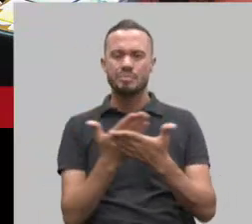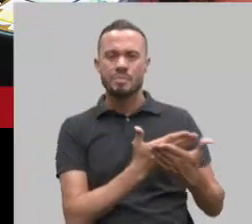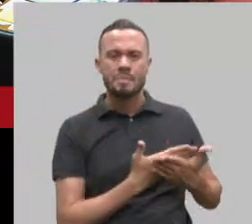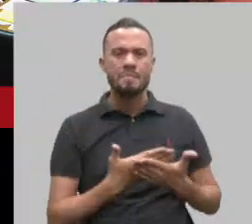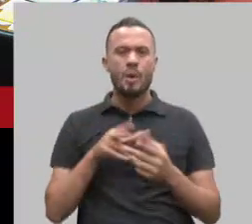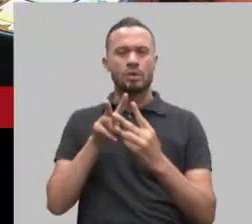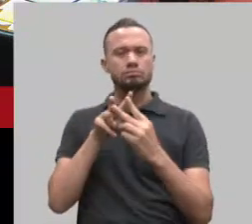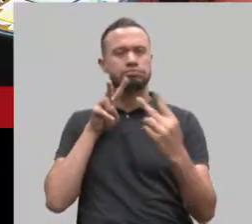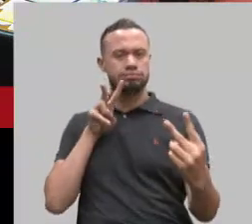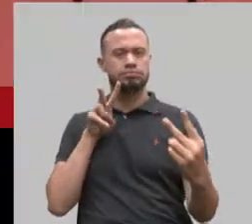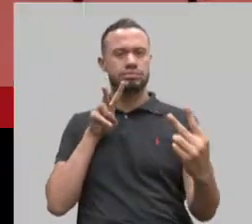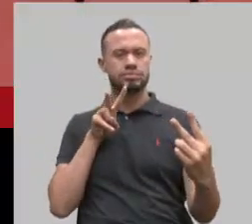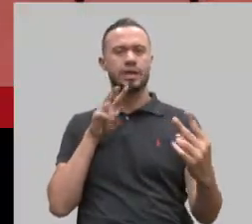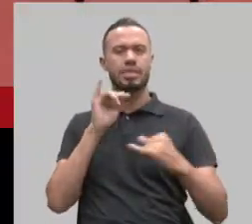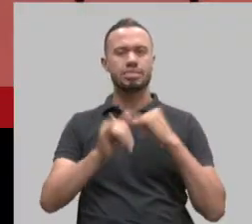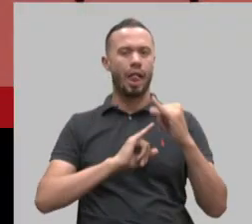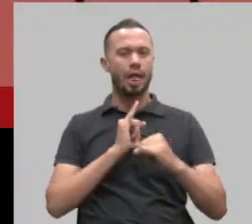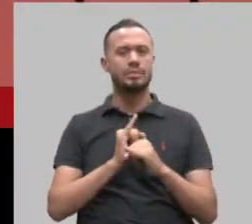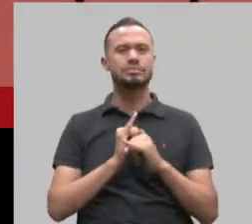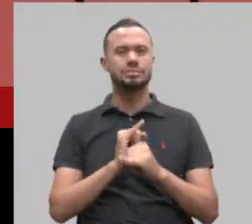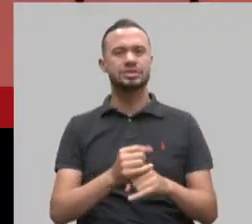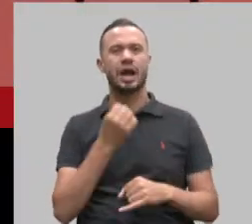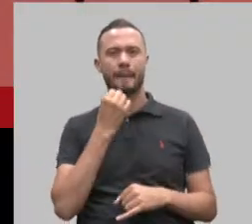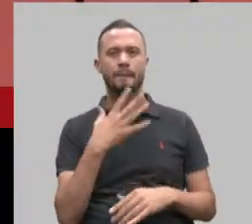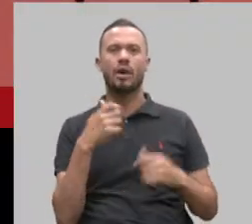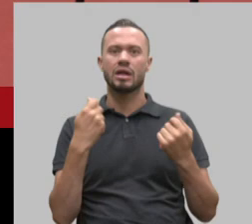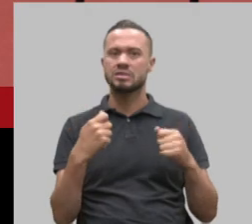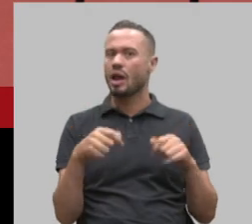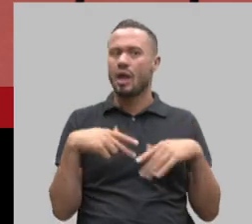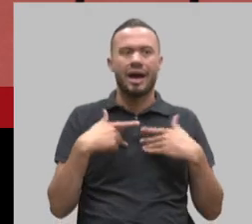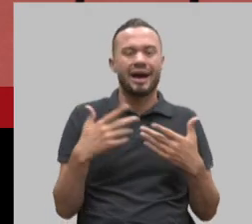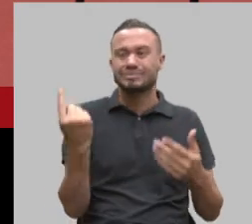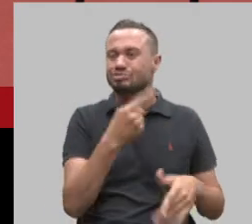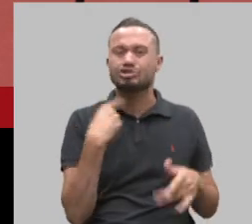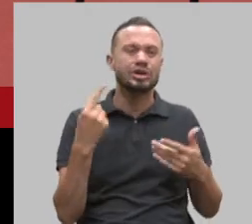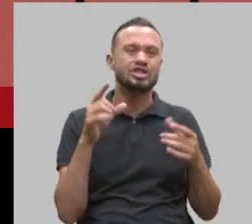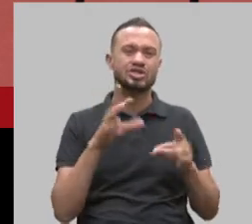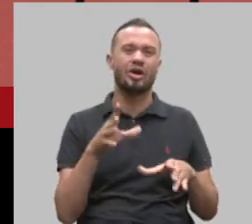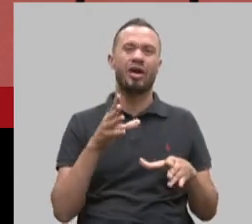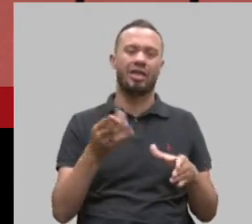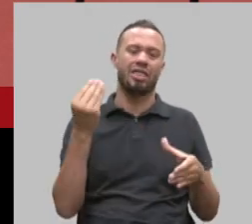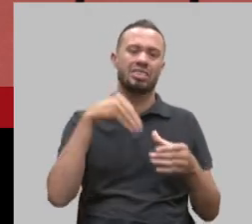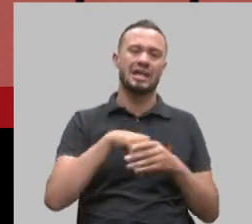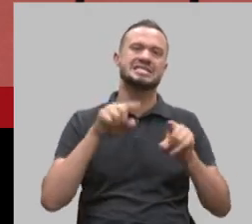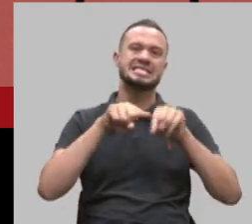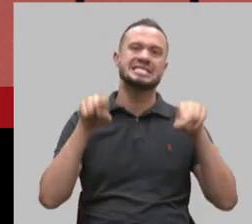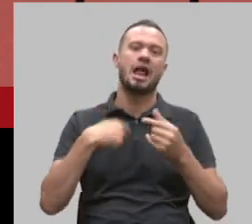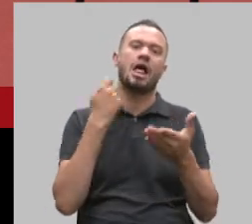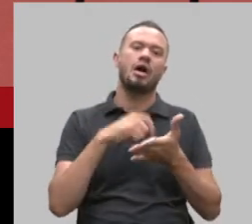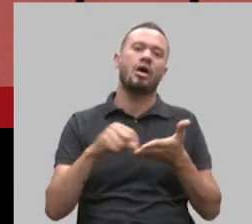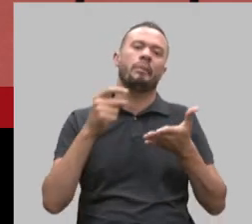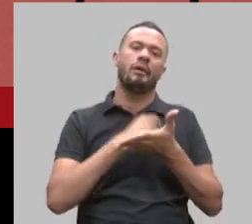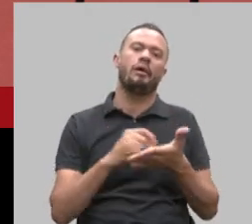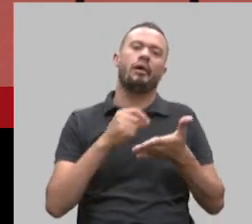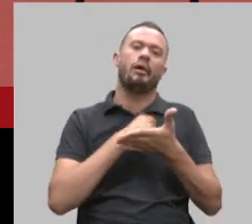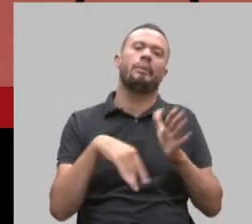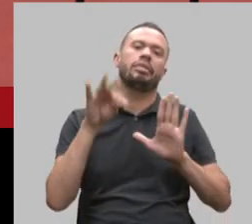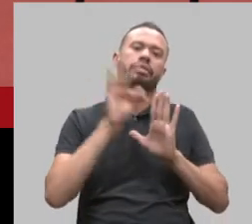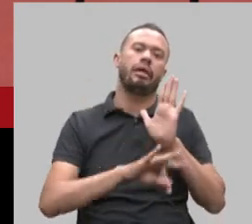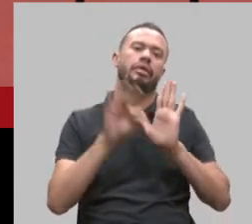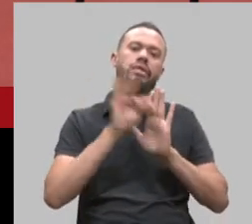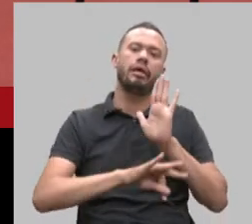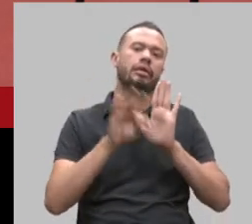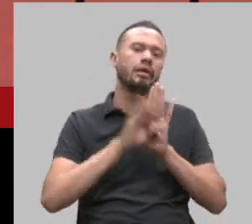É sim necessário a gente não precisa só ficar dentro de uma sala de aula copiando textos precisa ter texto a gente precisa ter